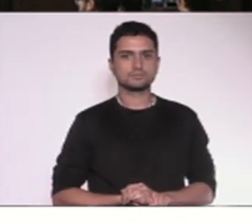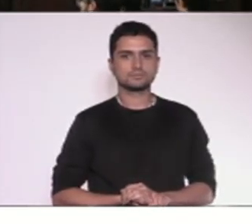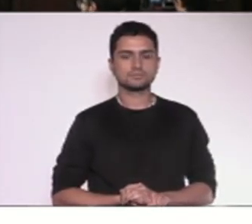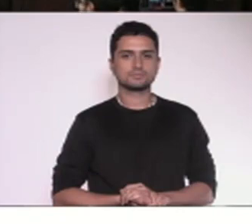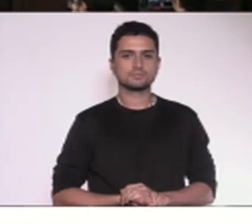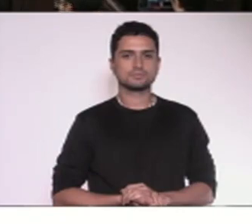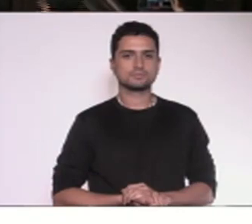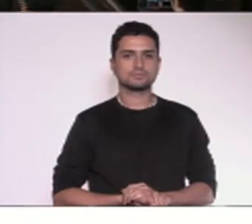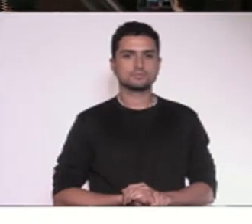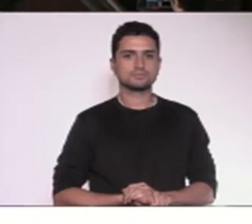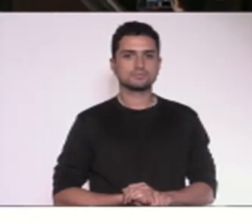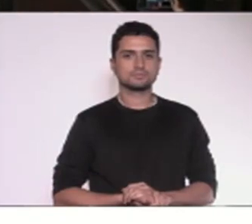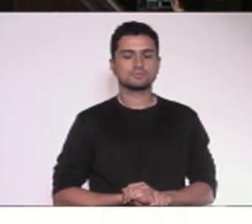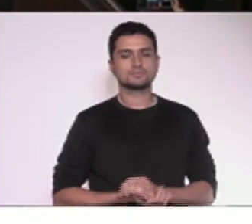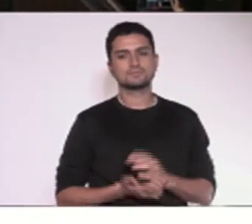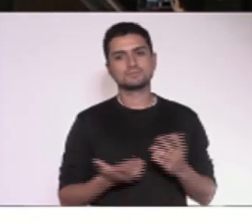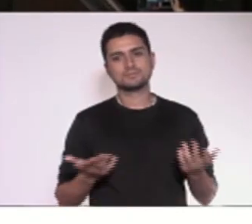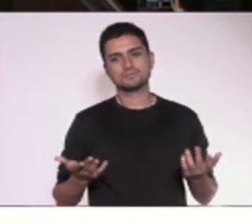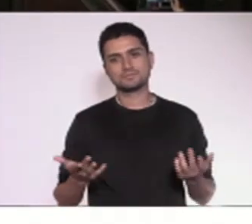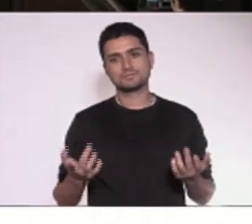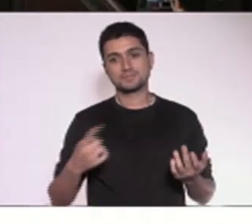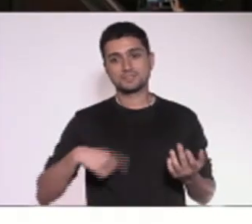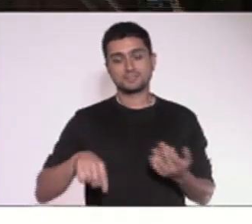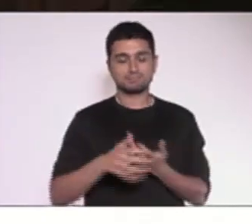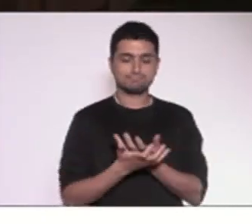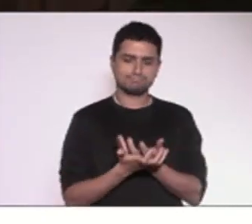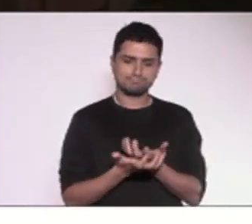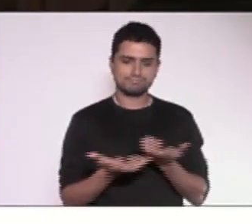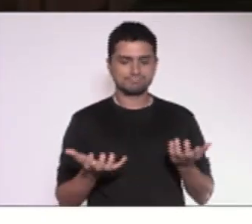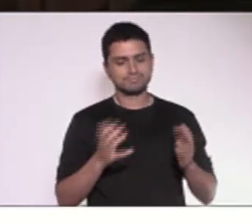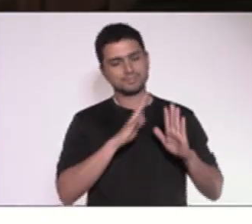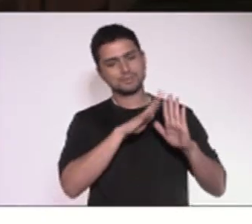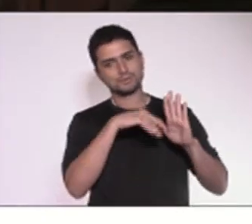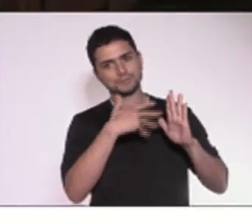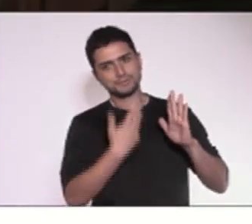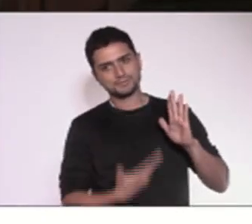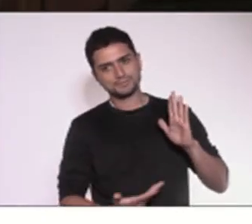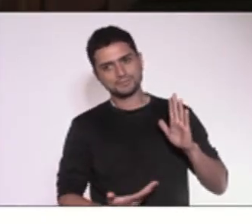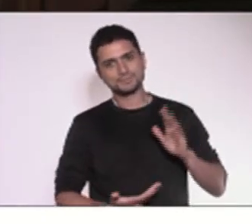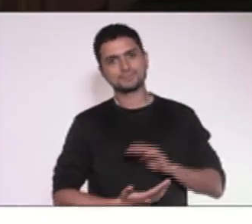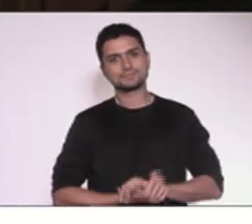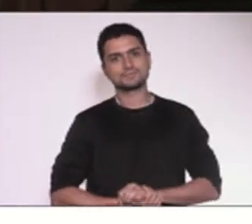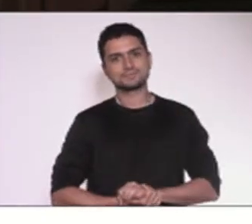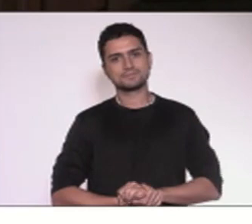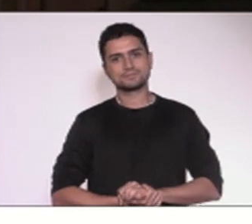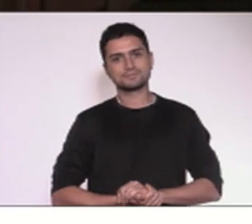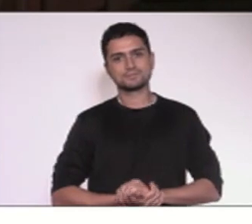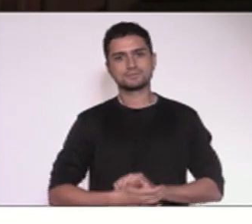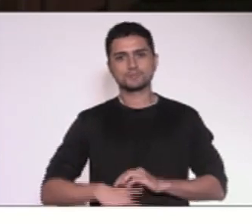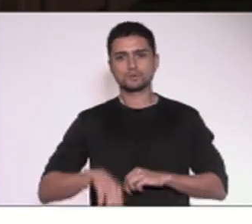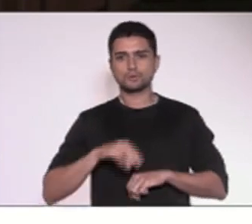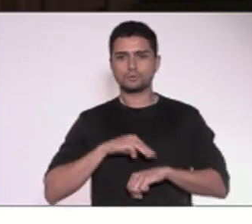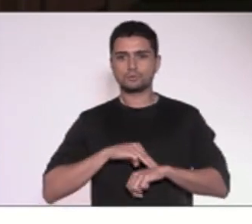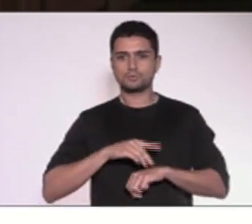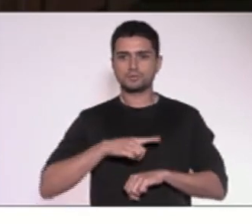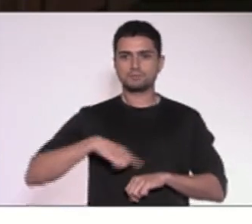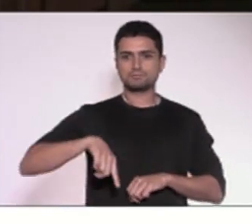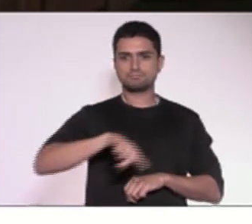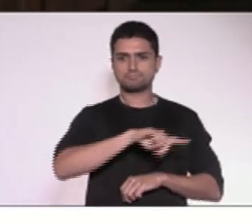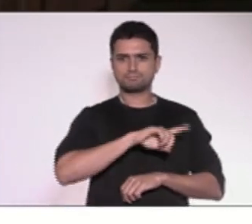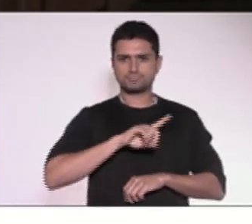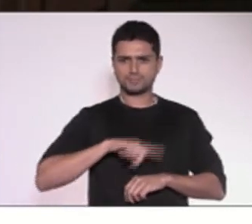Apesar da solenidade, no ambiente da Casa do Povo, a Casa